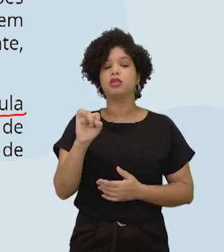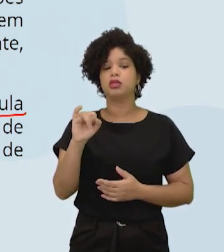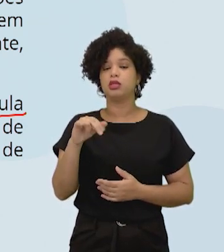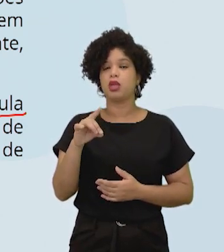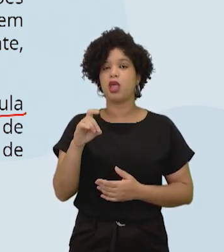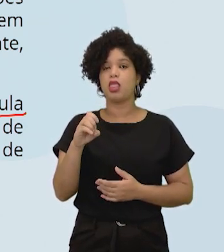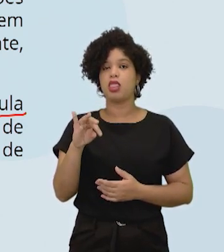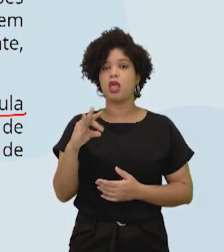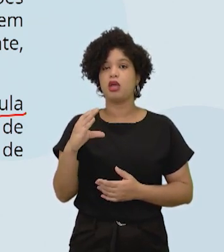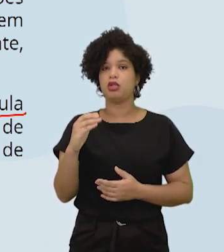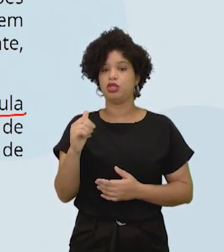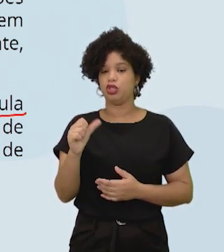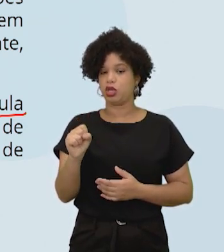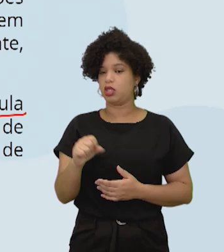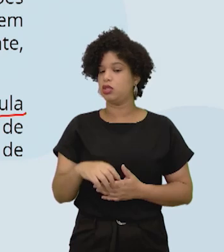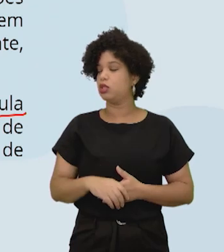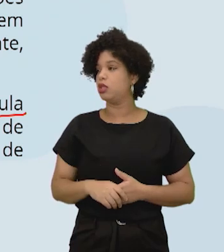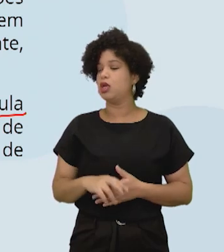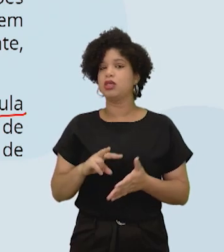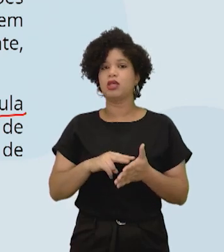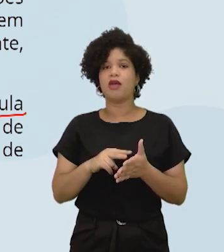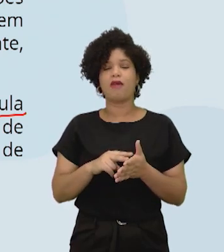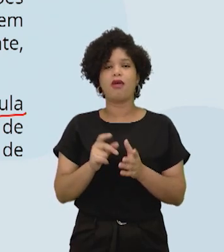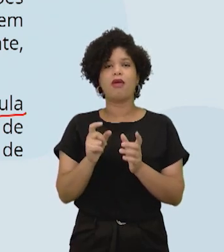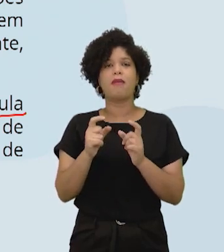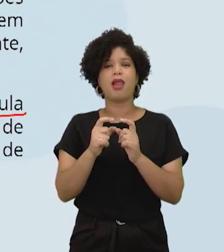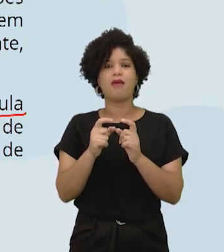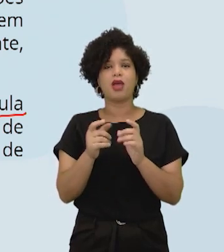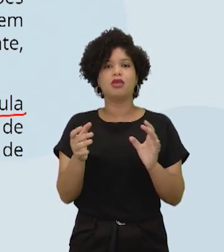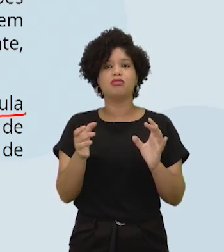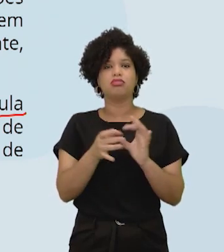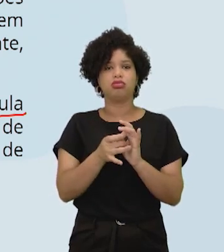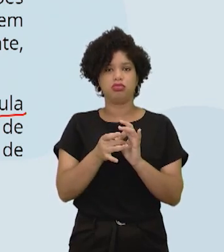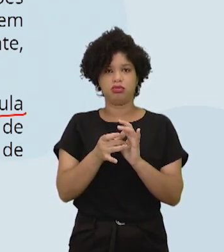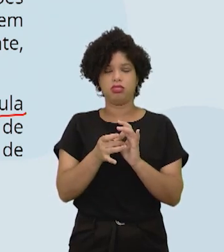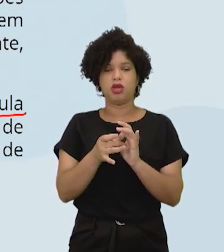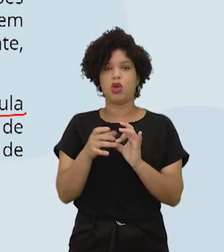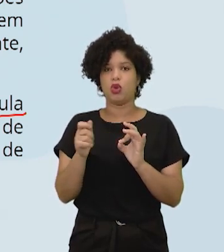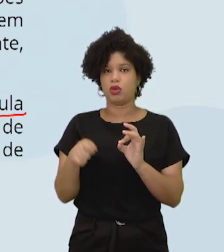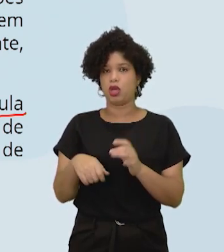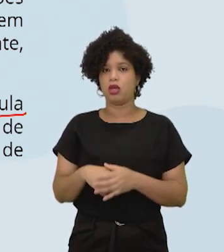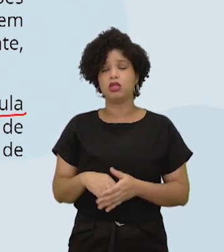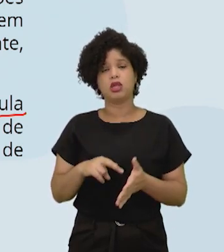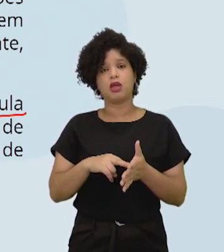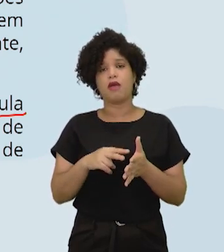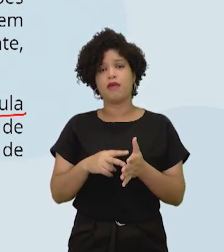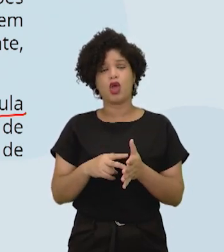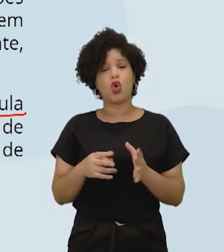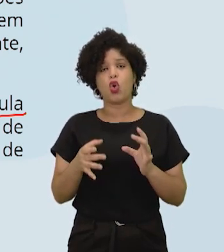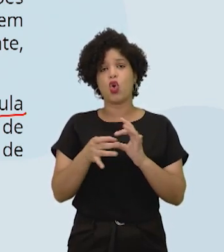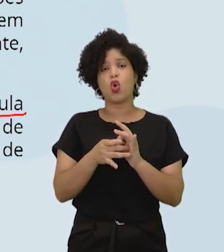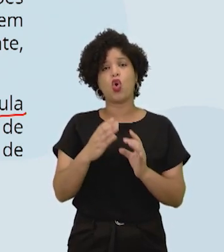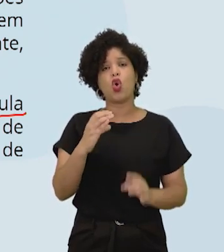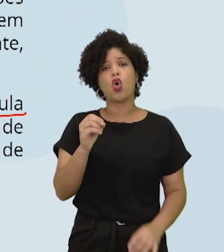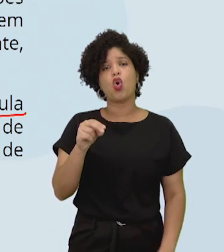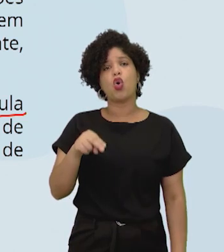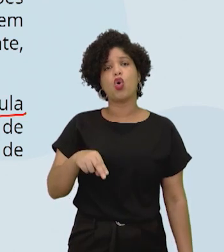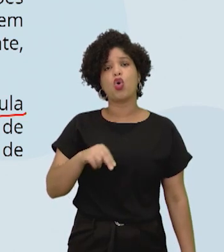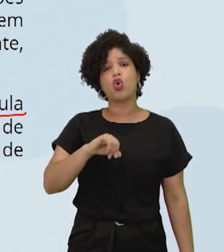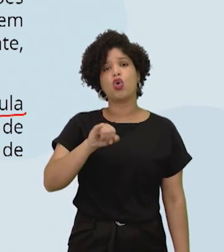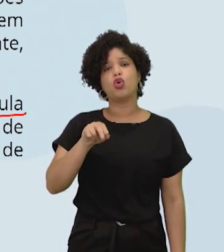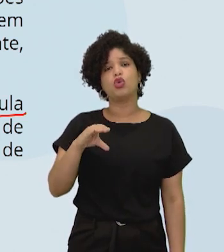né, seria o conectivo, seria a conjunção. E o A é negativo, então a assindética é sem conjunção. Porém, quando elas são articuladas